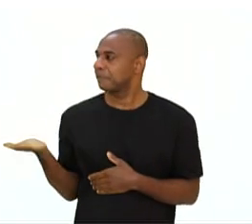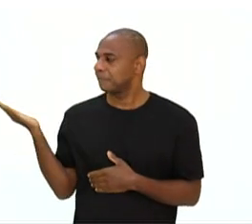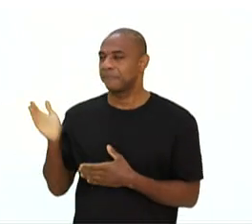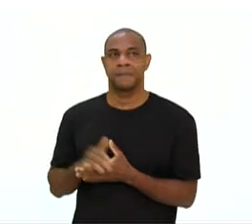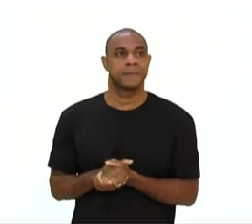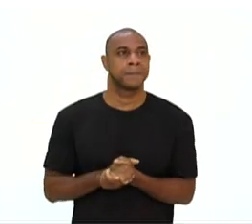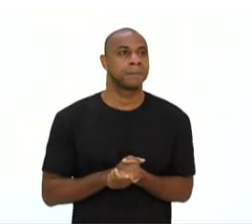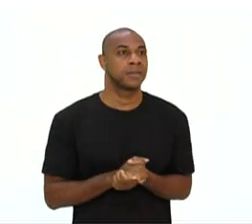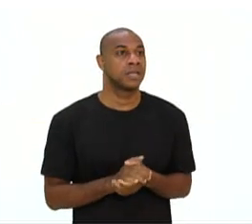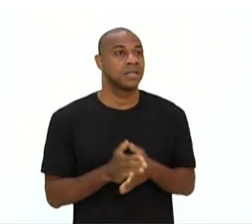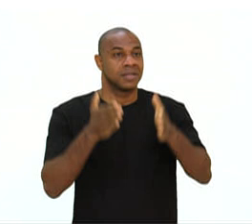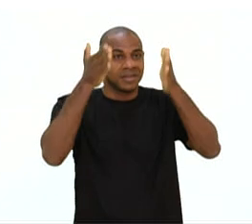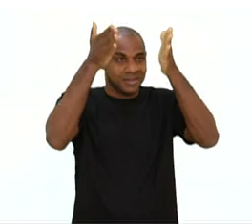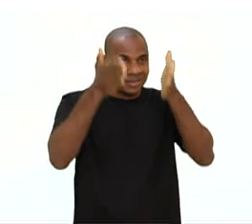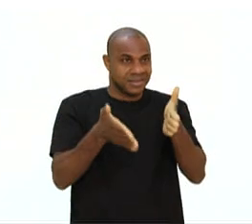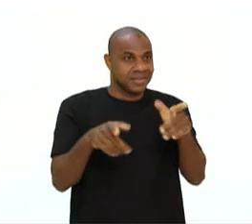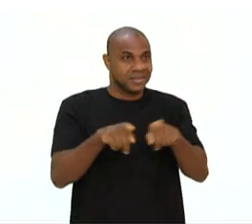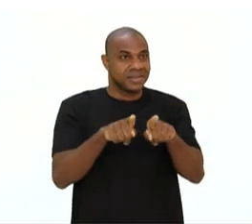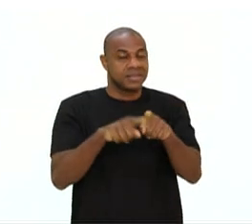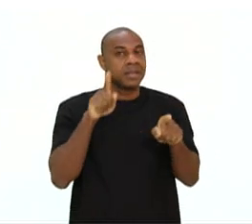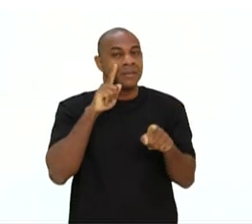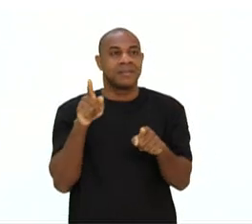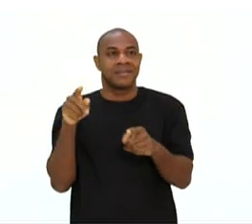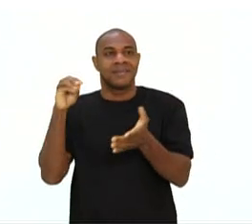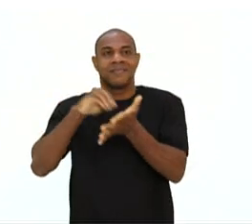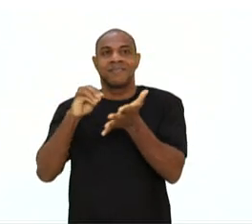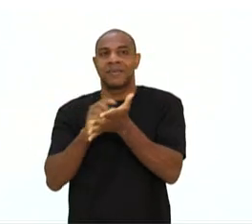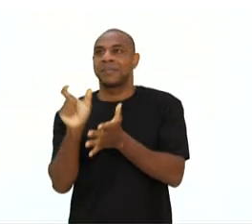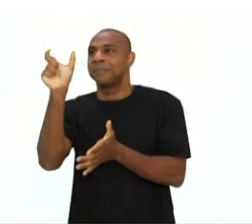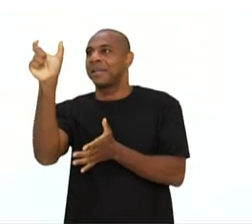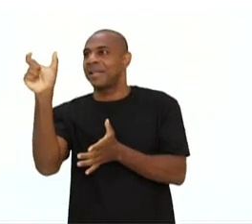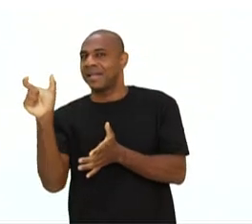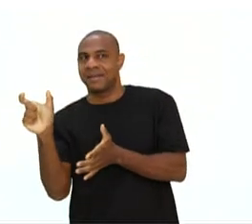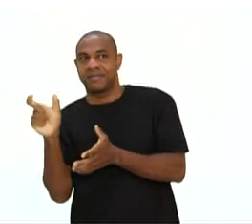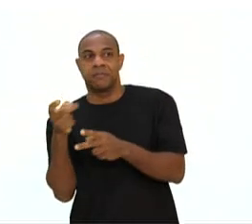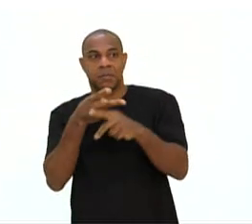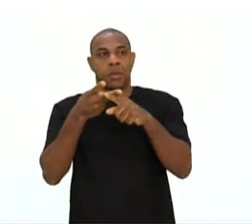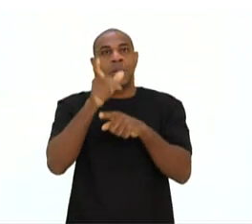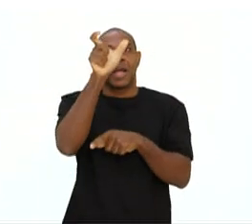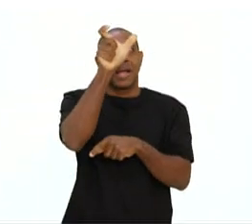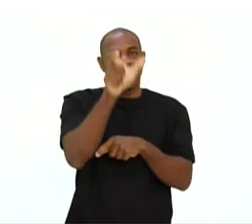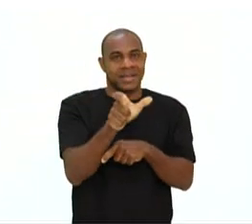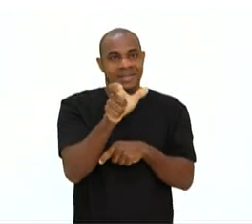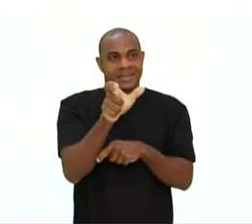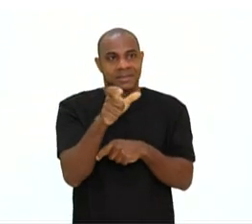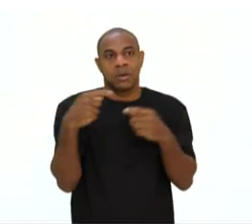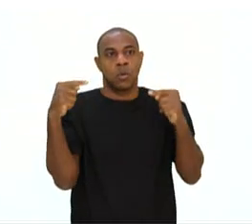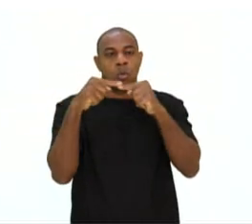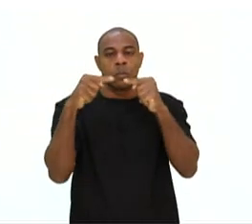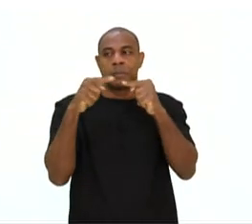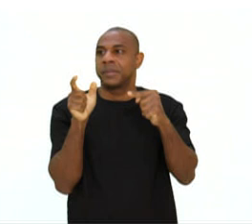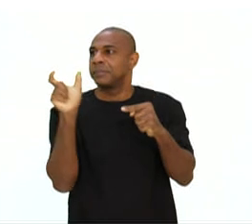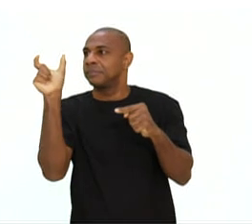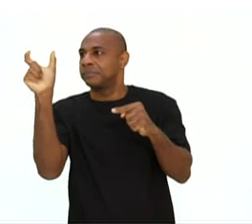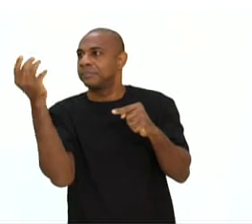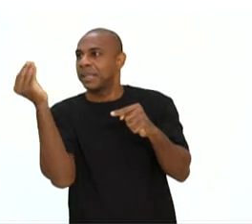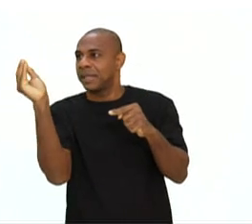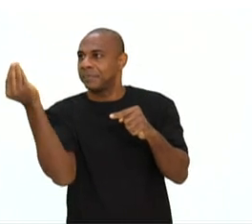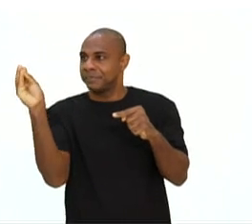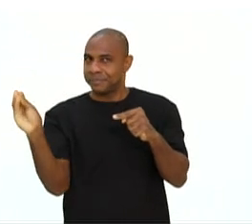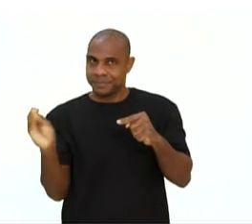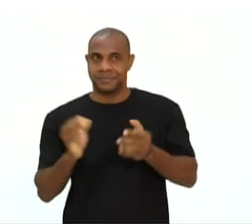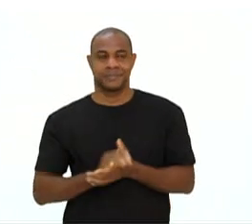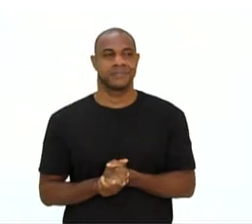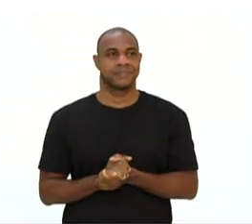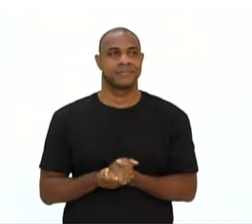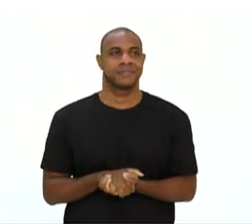gaps. Então, de acordo com o nosso fragmento, nós vamos preencher os nossos espaços em branco. The instructor said, go home